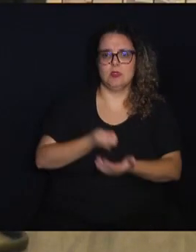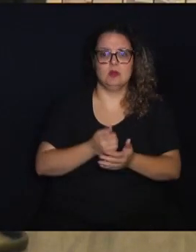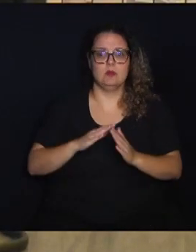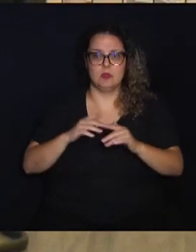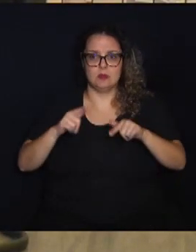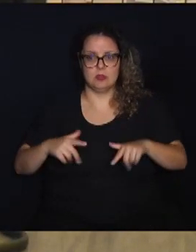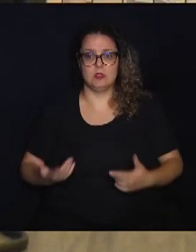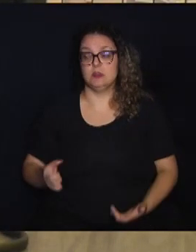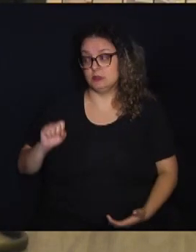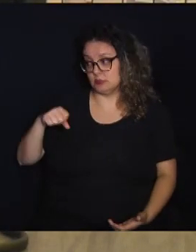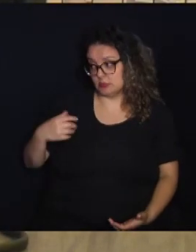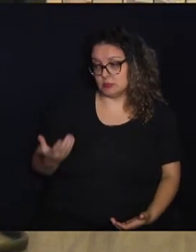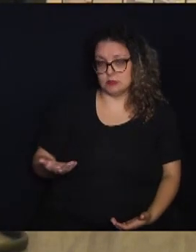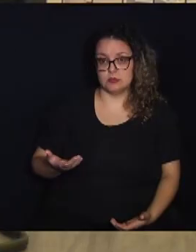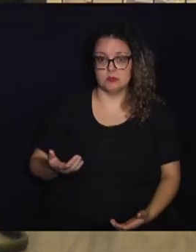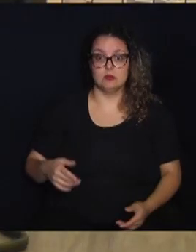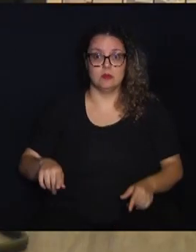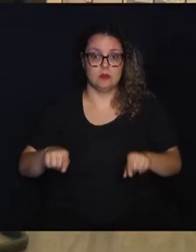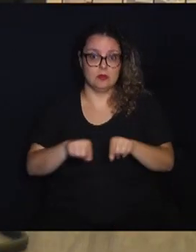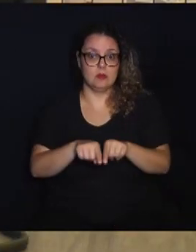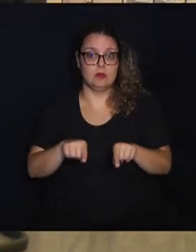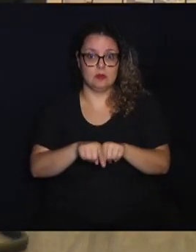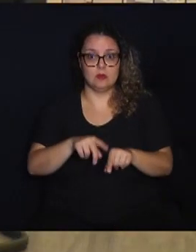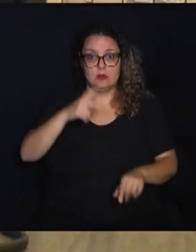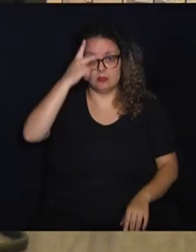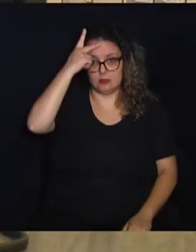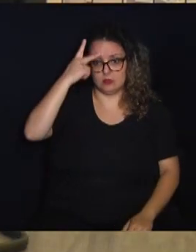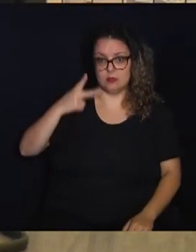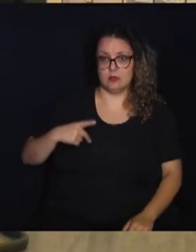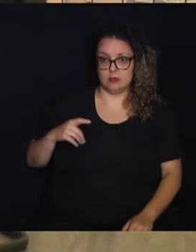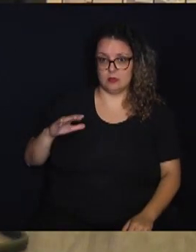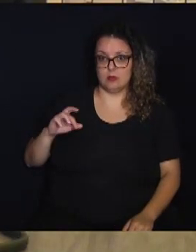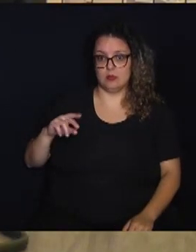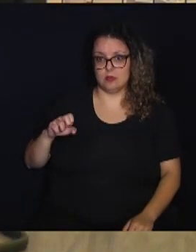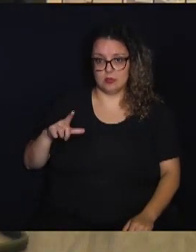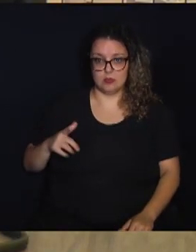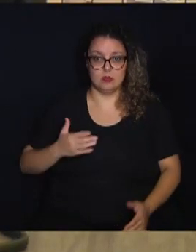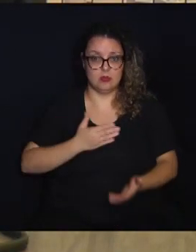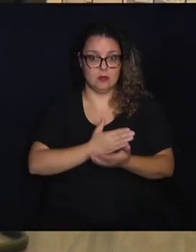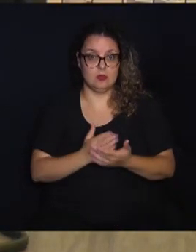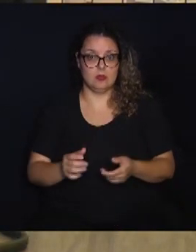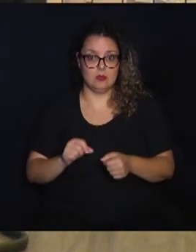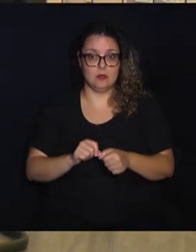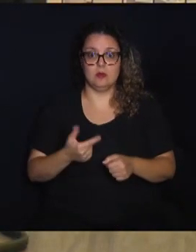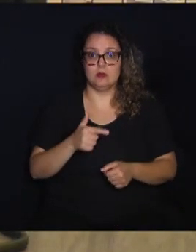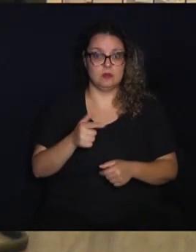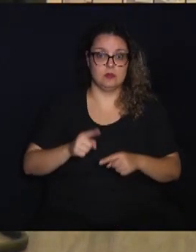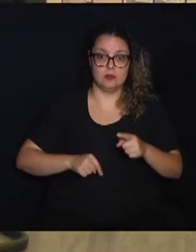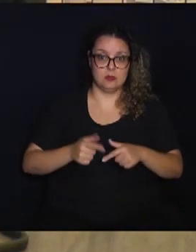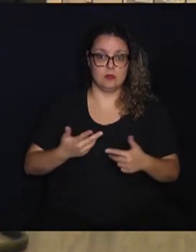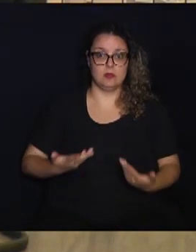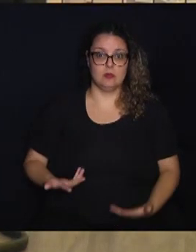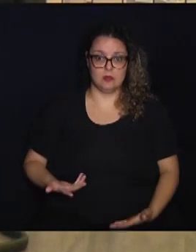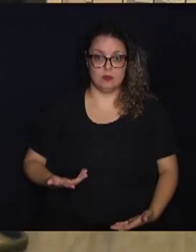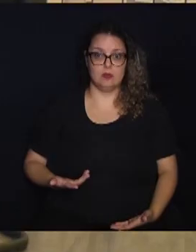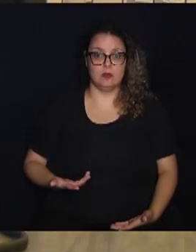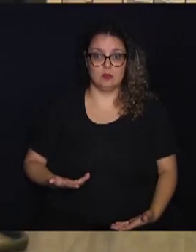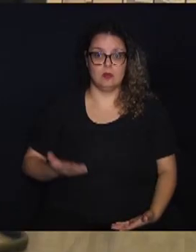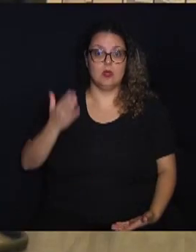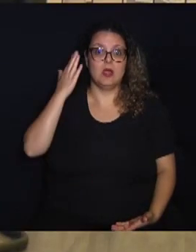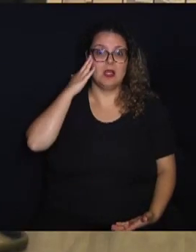aquilo. Inclusive, a própria Carol, que foi quando eu comecei a fazer, eu não tinha equipamento. Era aquele negócio, sabe, o